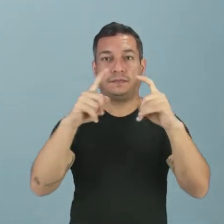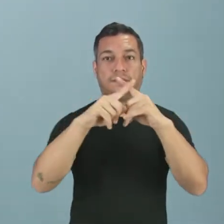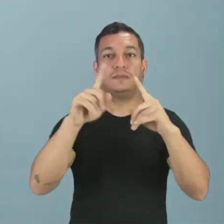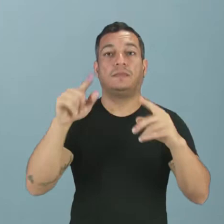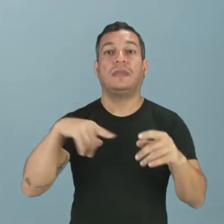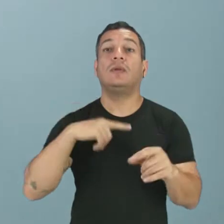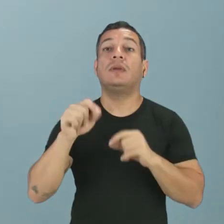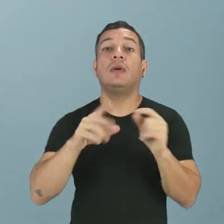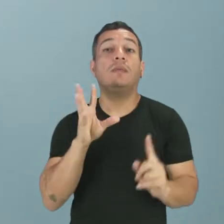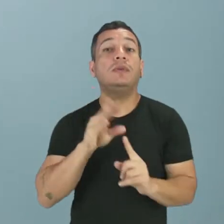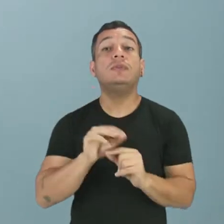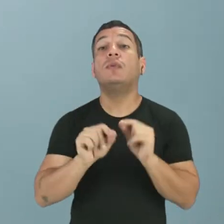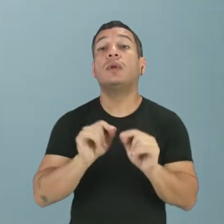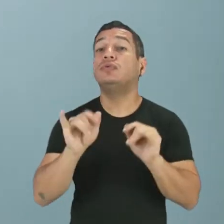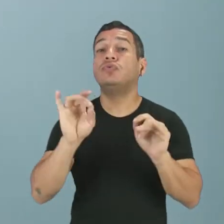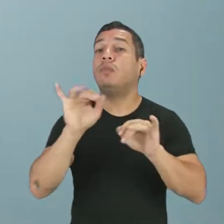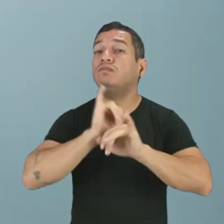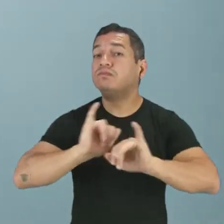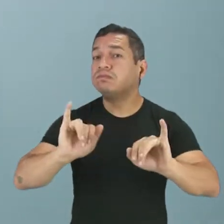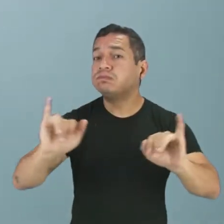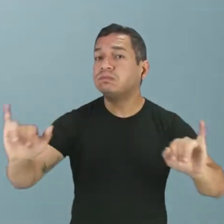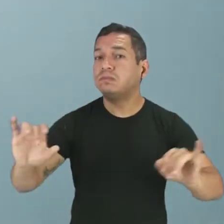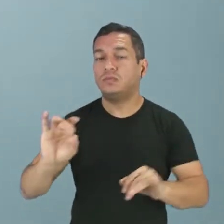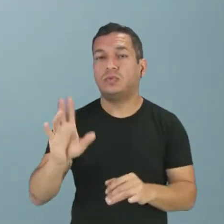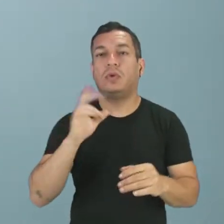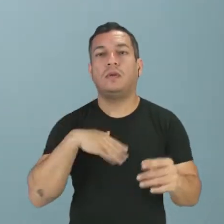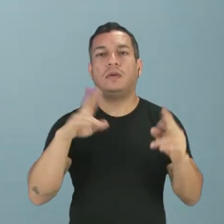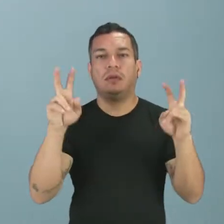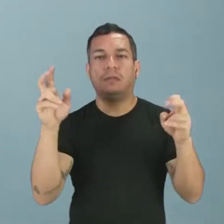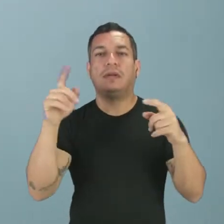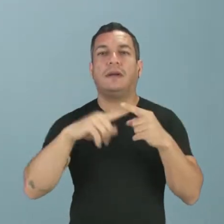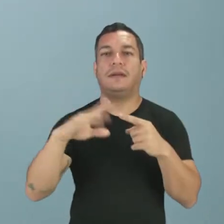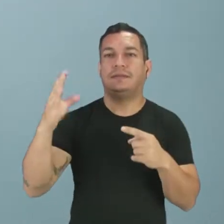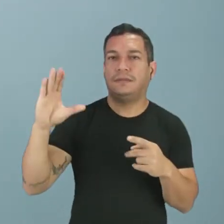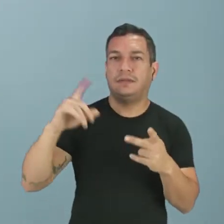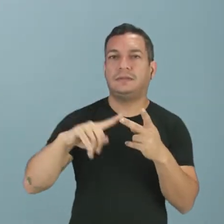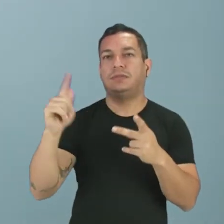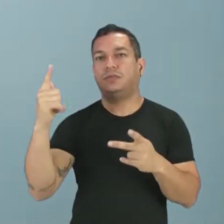de divulgar esses assuntos relacionados à ciência, geografia,